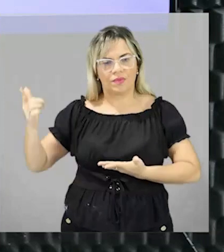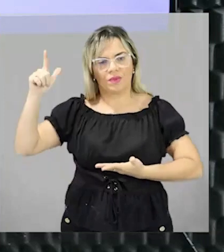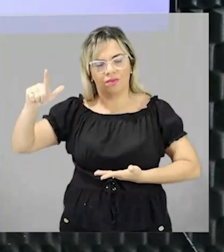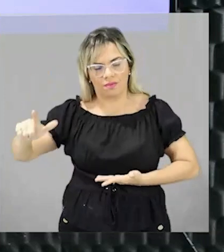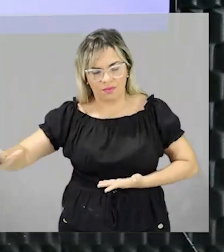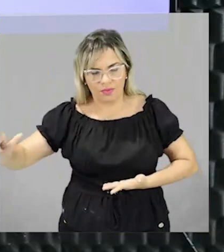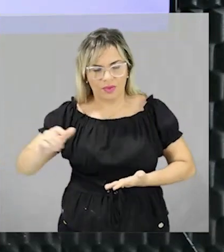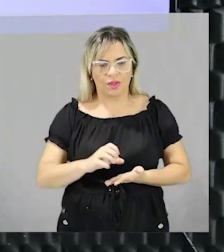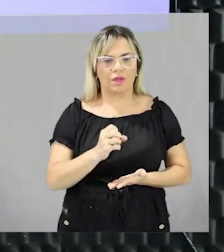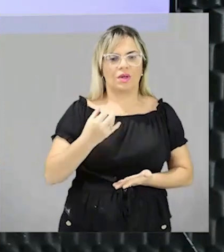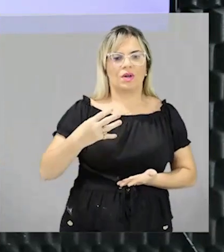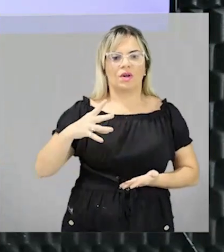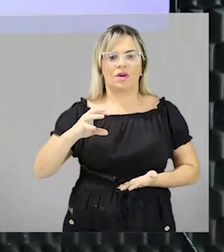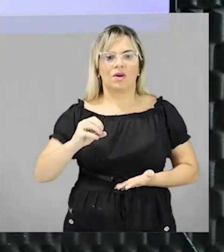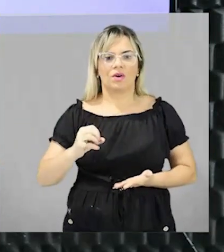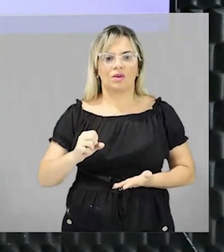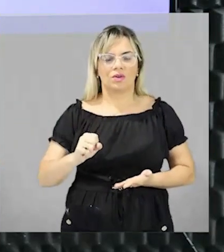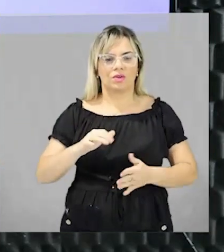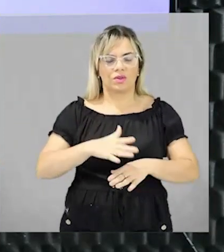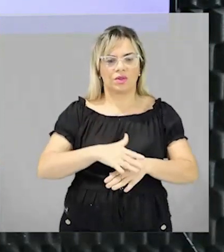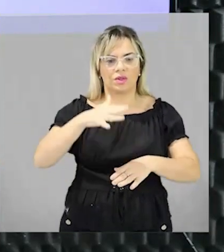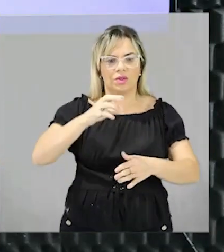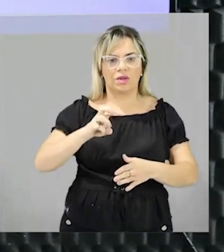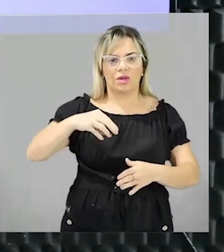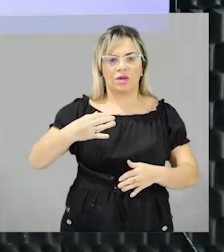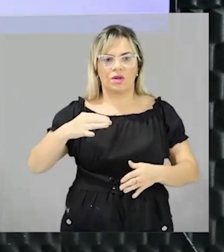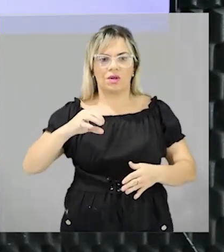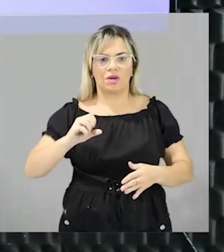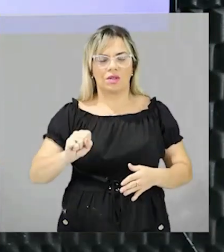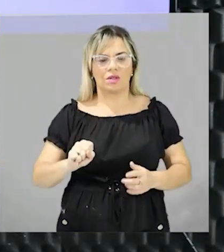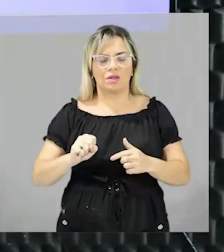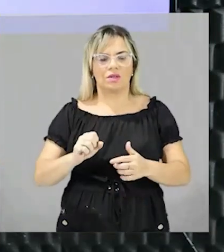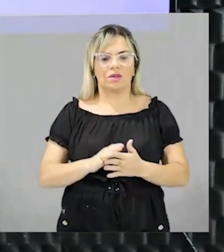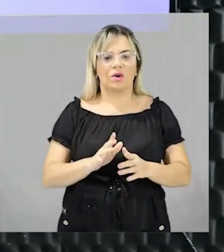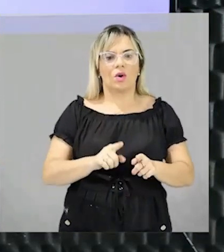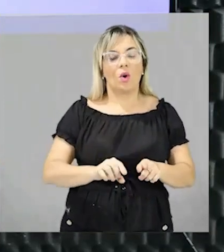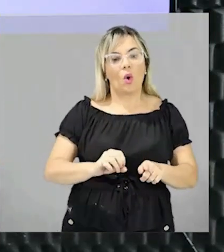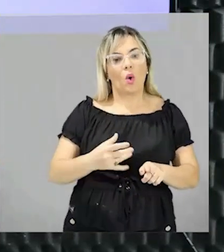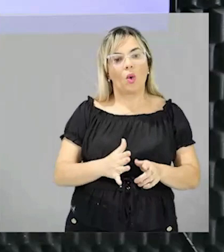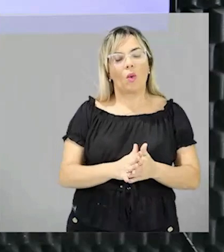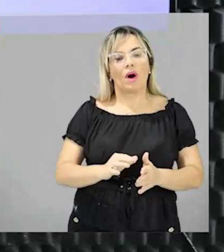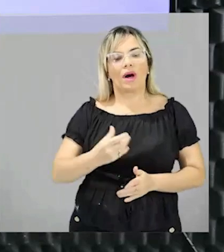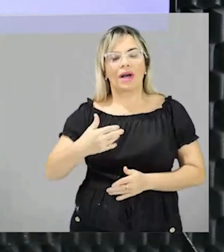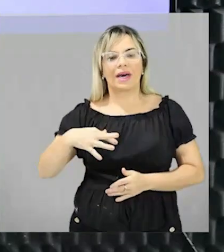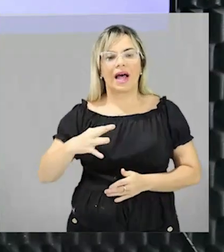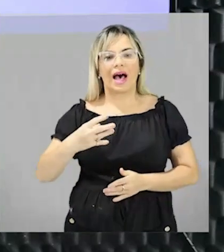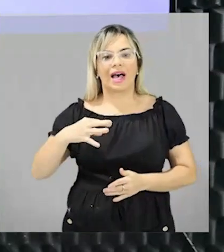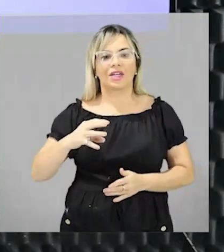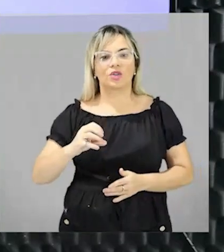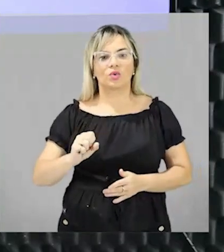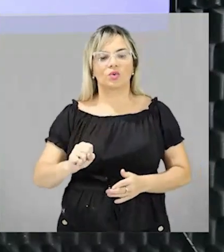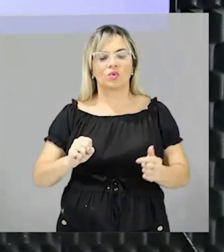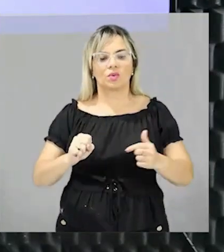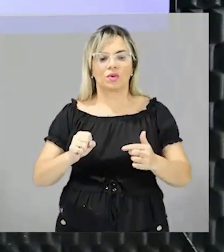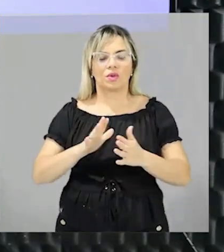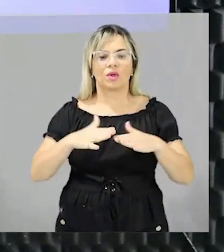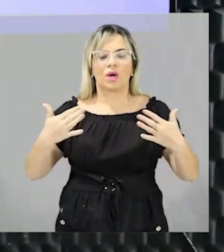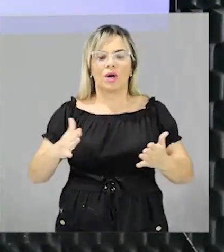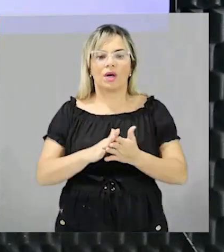que você pode encontrar como maciço antigo também, ou até crátons, beleza? O que é importante saber dessa